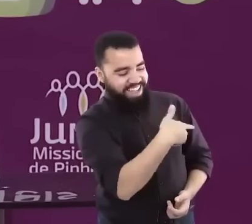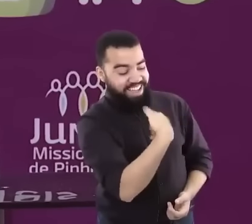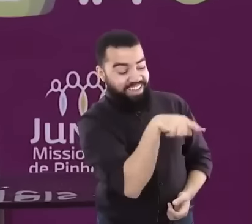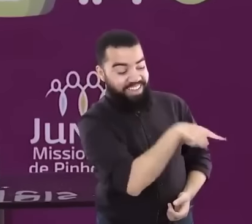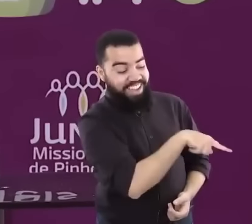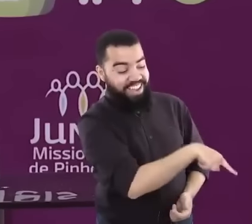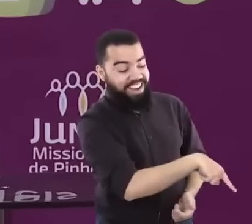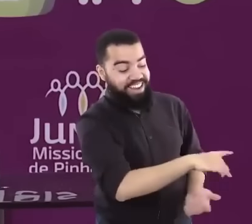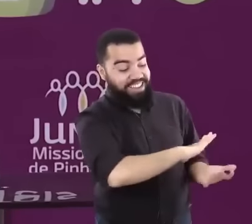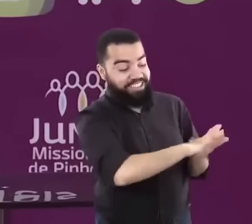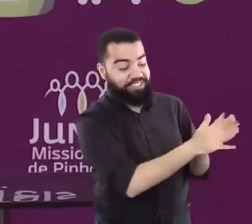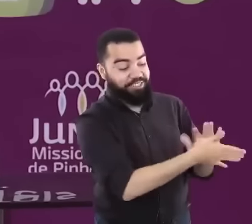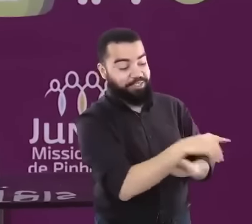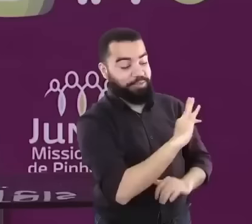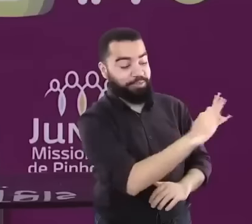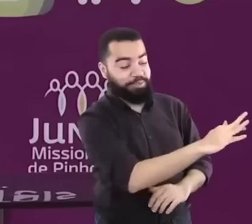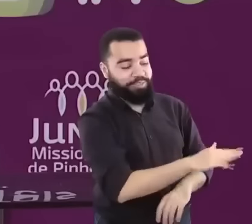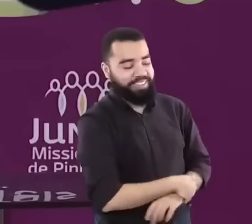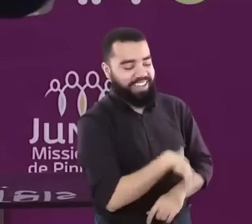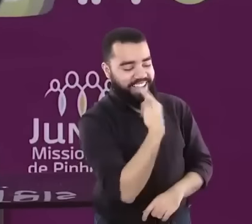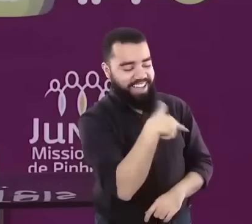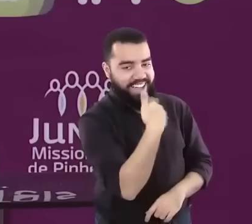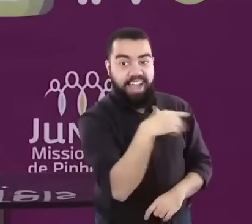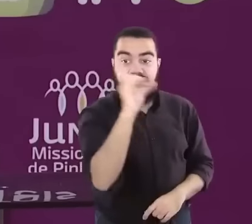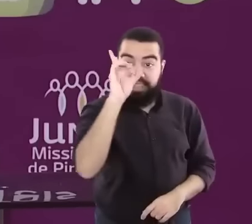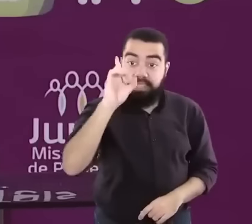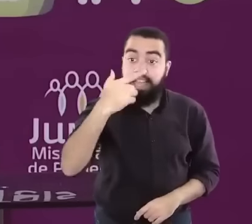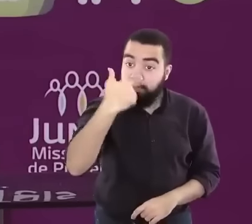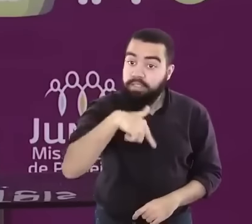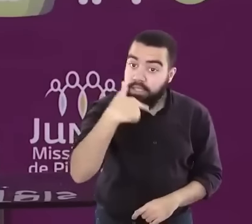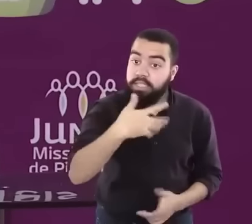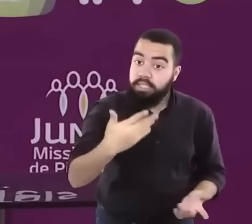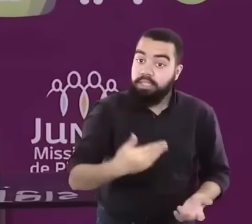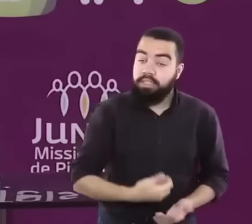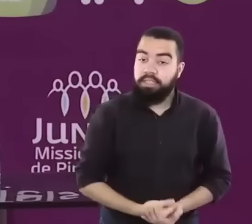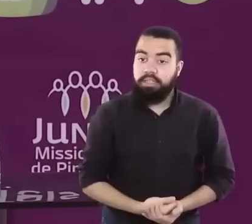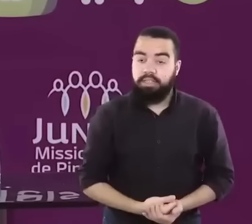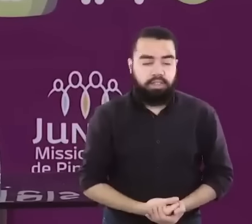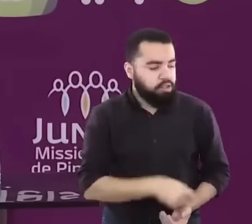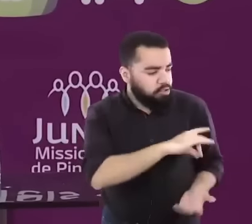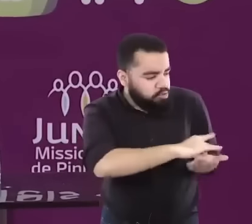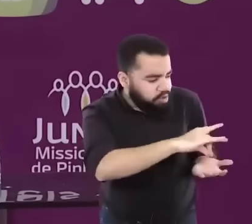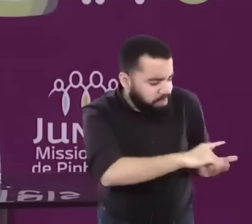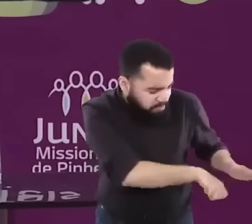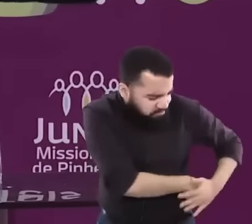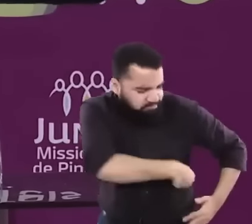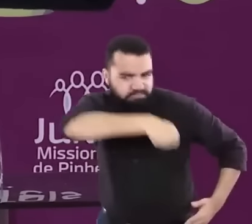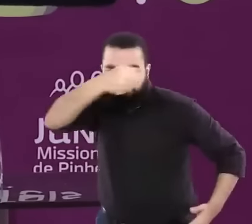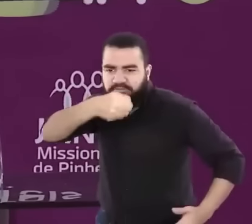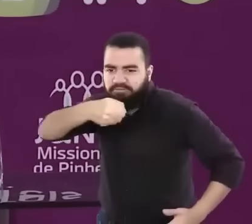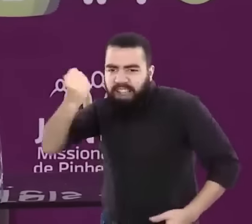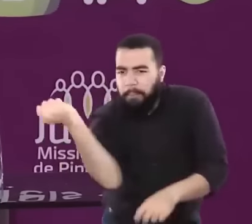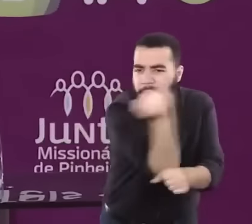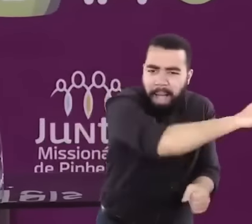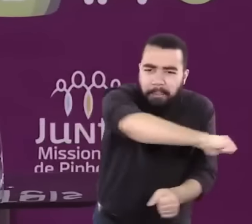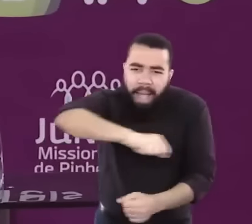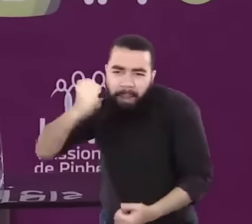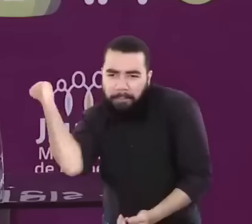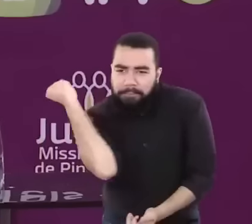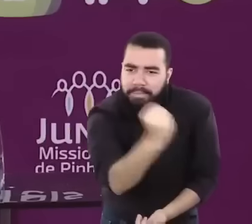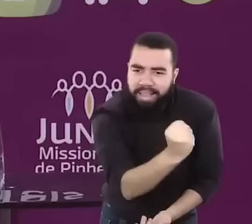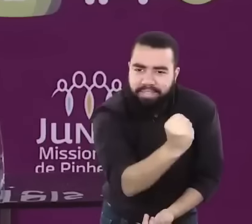seu os ímpios arrancam da espada e estende o arco para bater o pobre necessitado para matar o que trilha caminho a sua espada